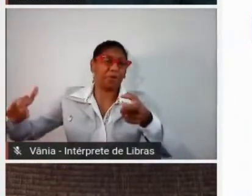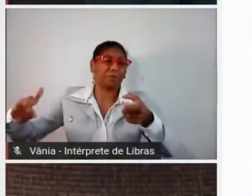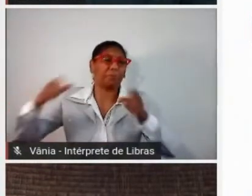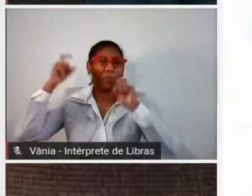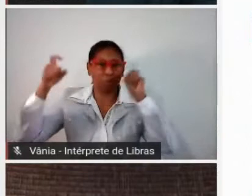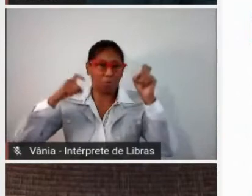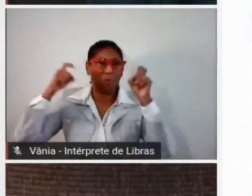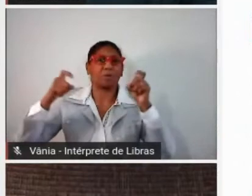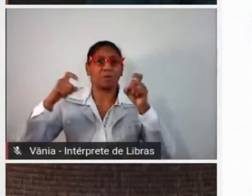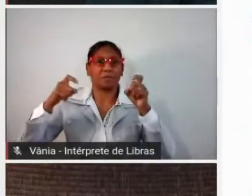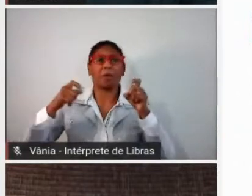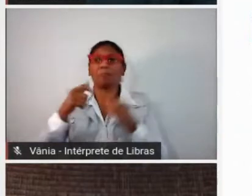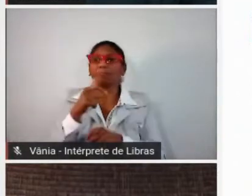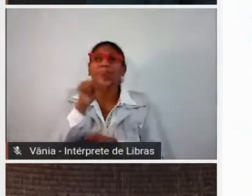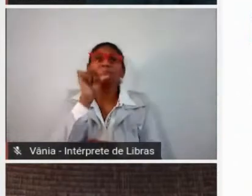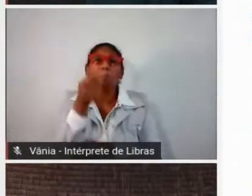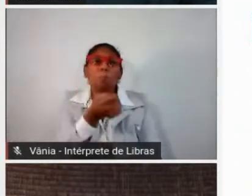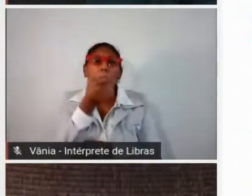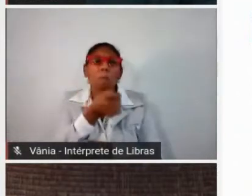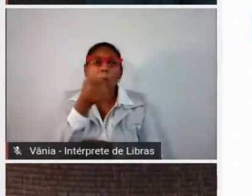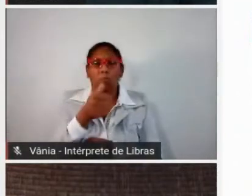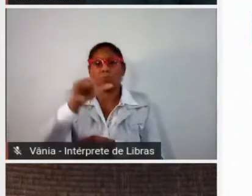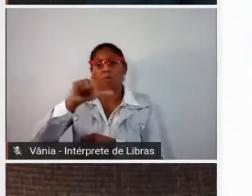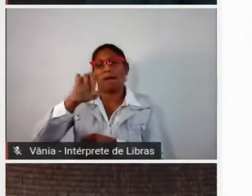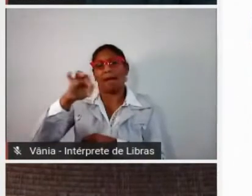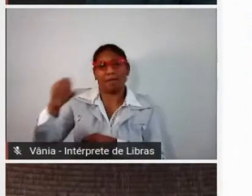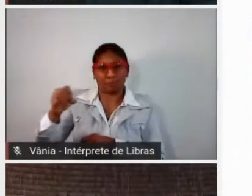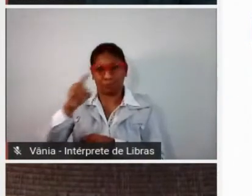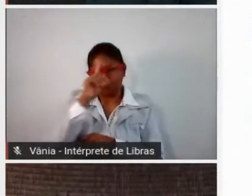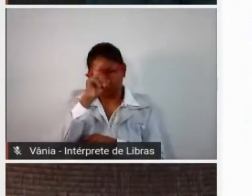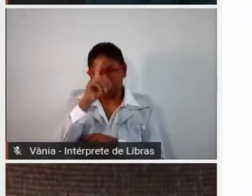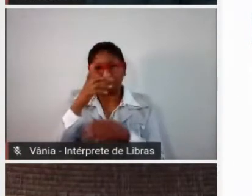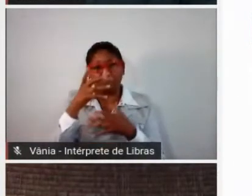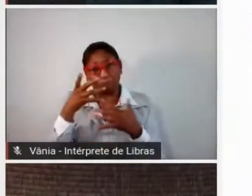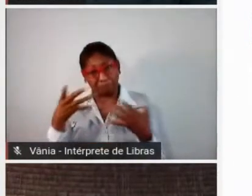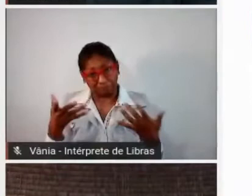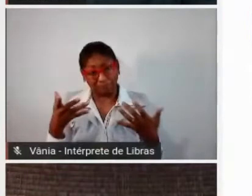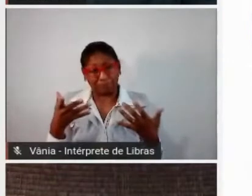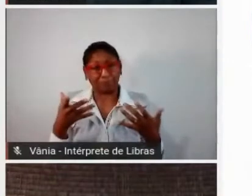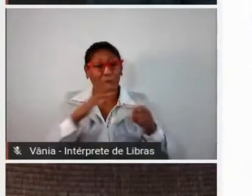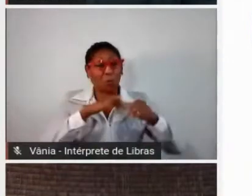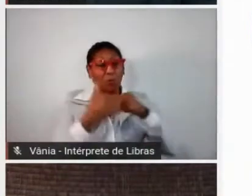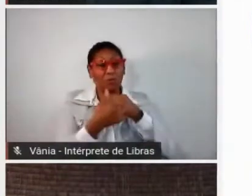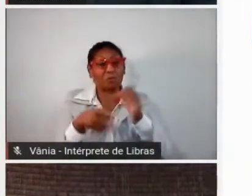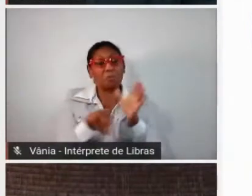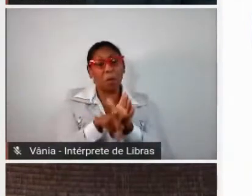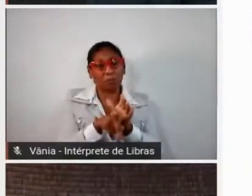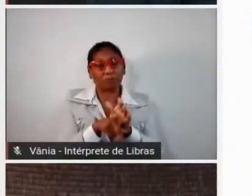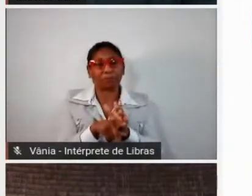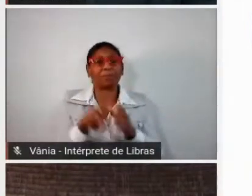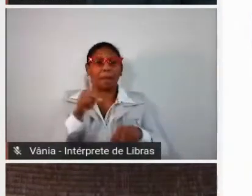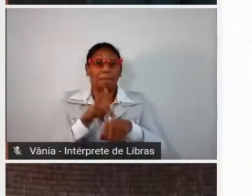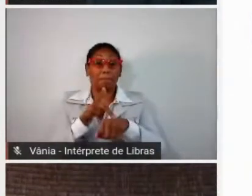com menor disponibilidade de leitos livres para leitos que estão ocupados por Covid. Passo Fundo teve um